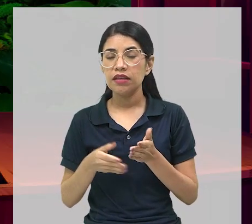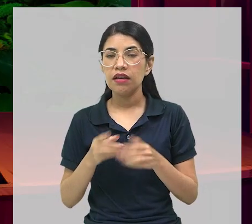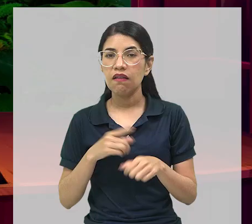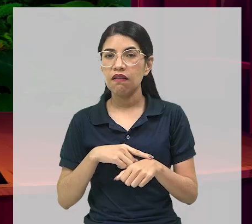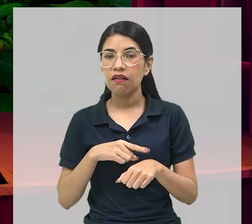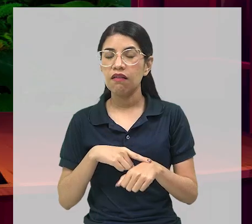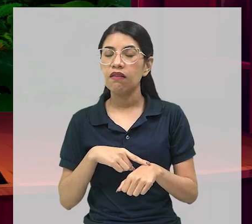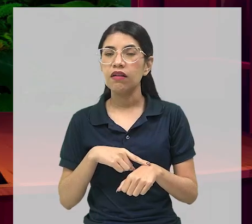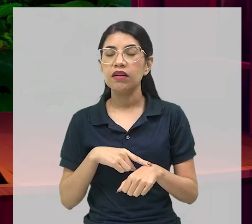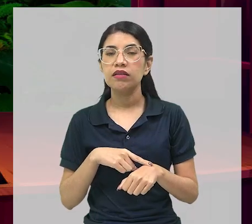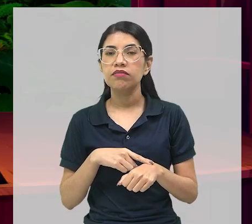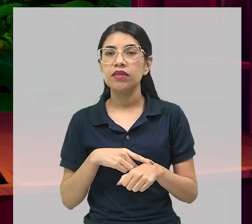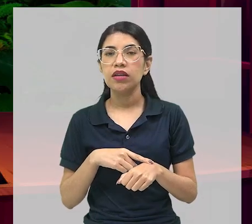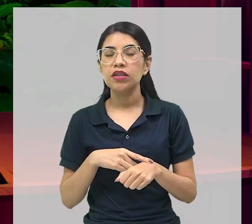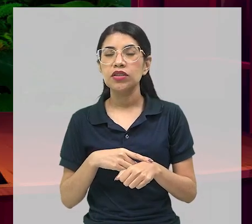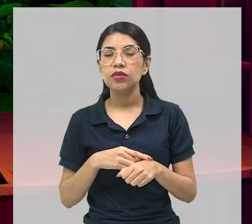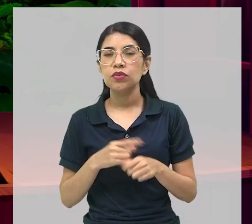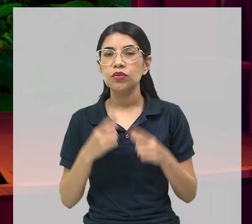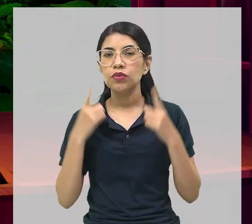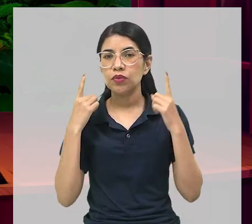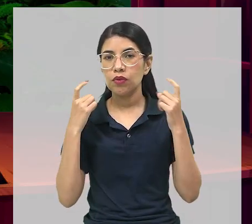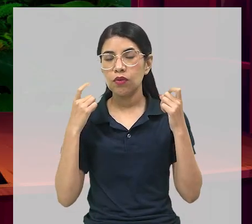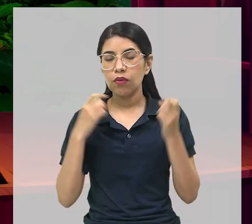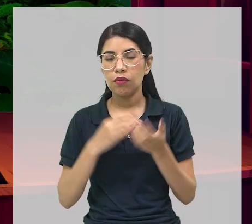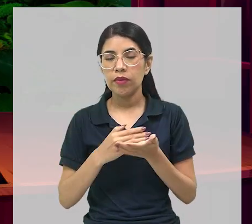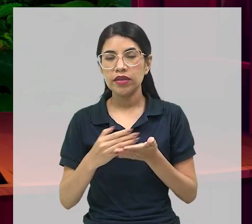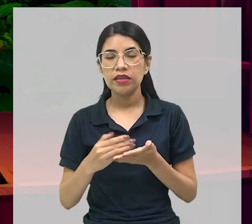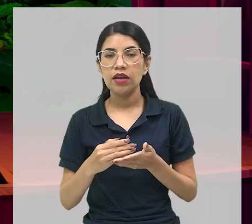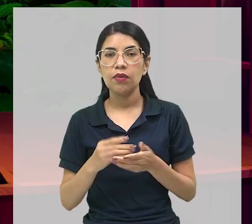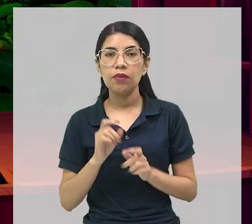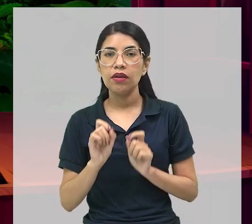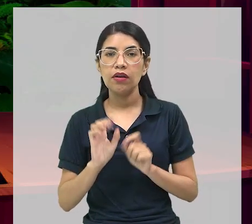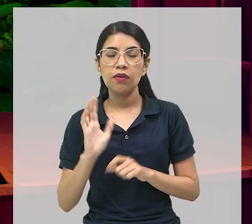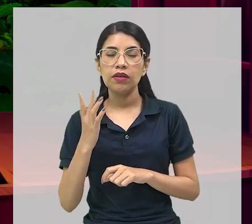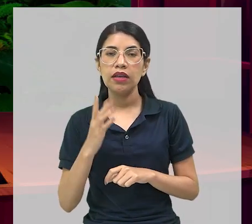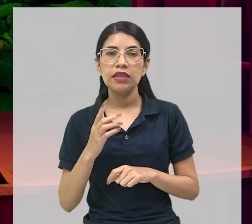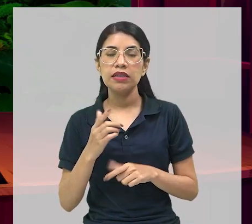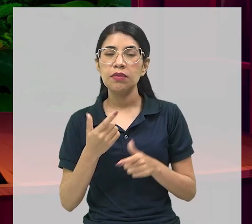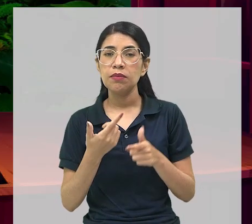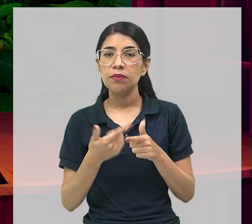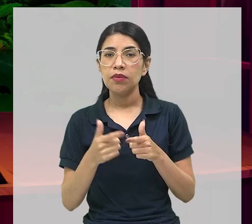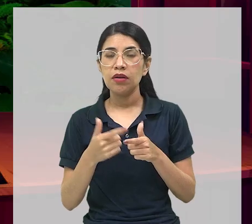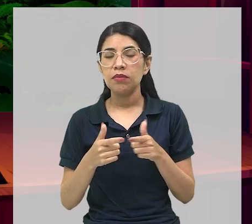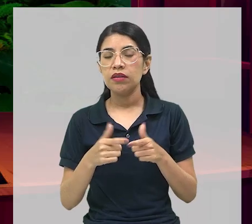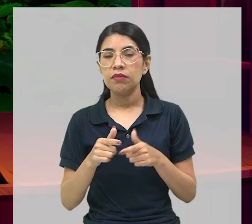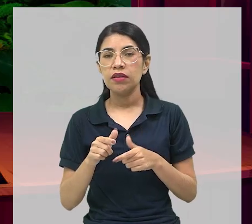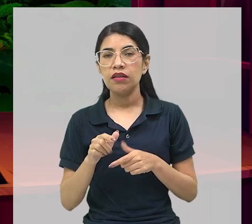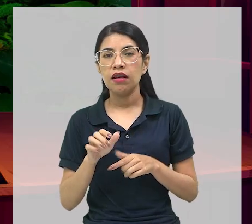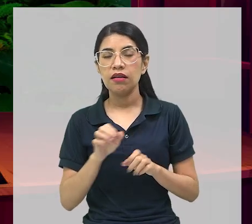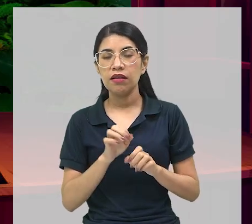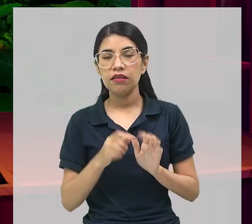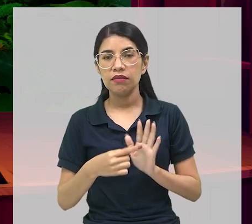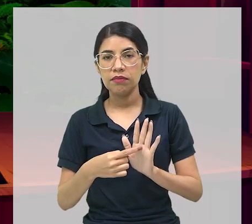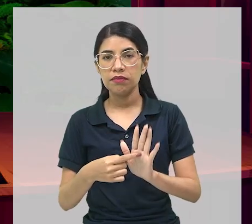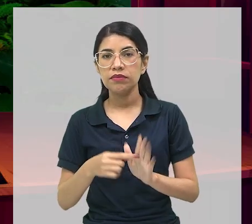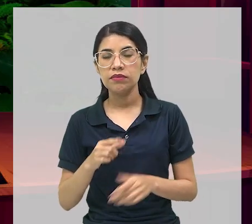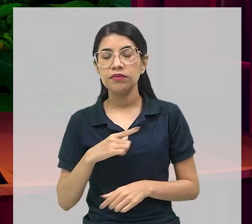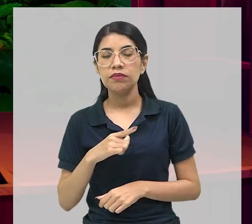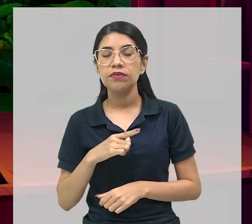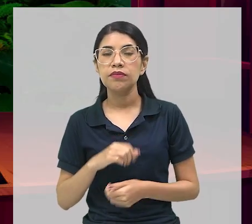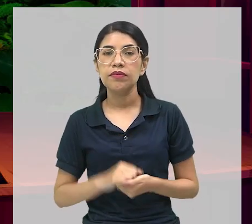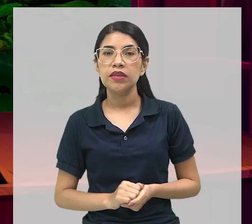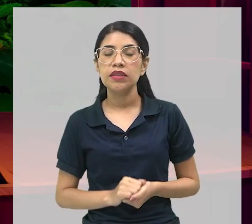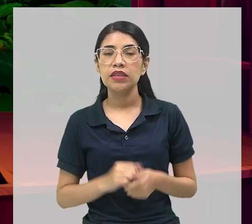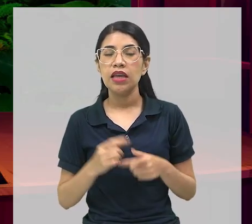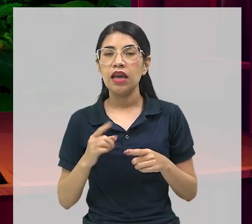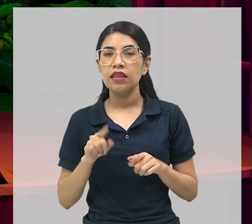gente chama de ele perder o tempo da entrada desse som, ele consegue desregular toda uma ação cênica. Né? Se ele coloca